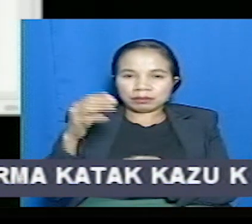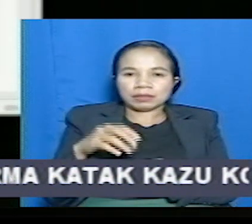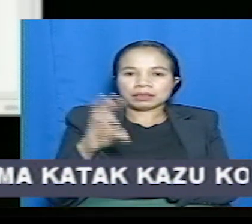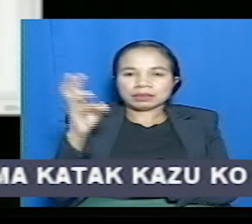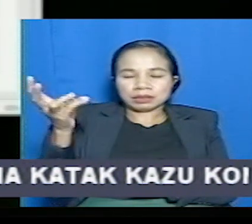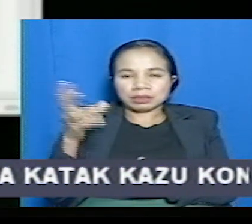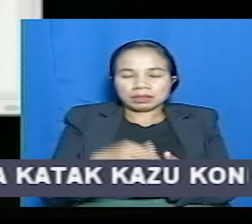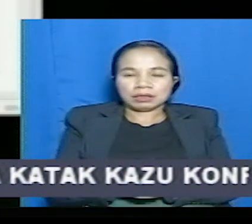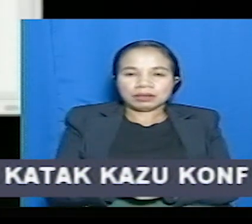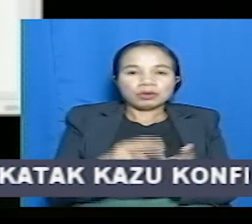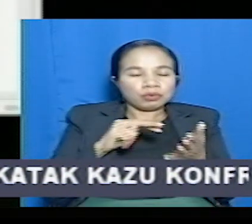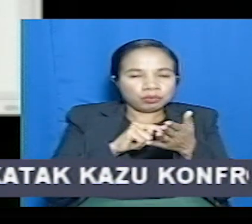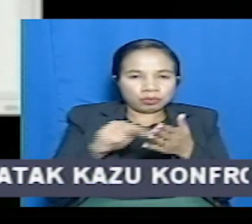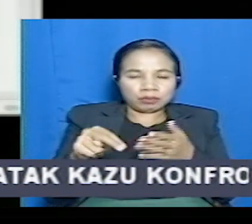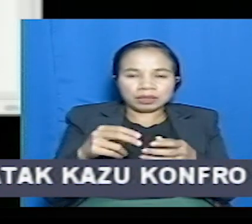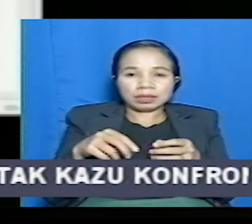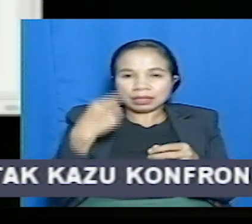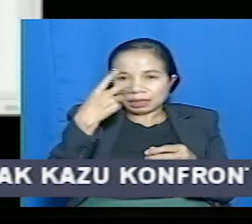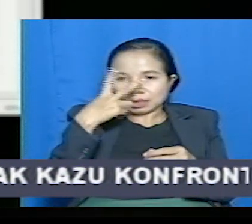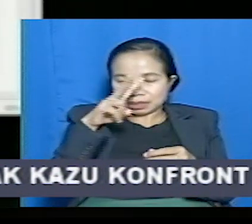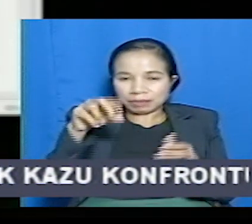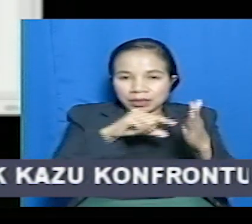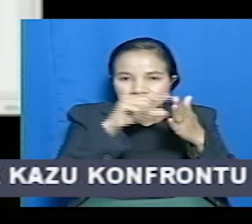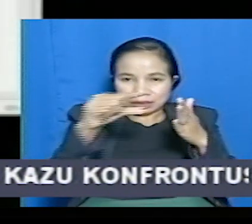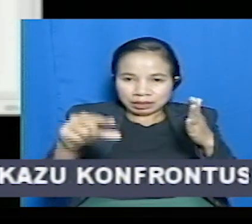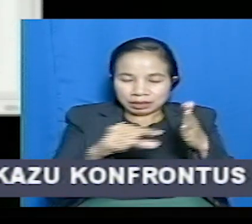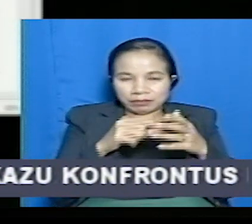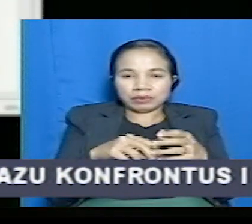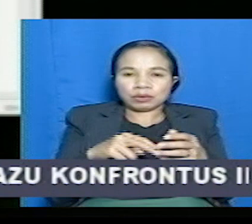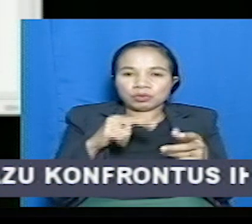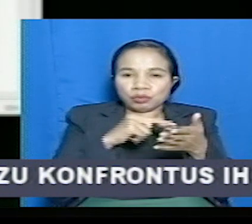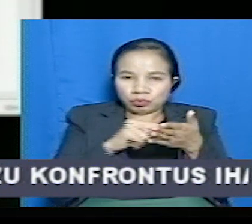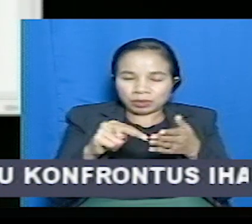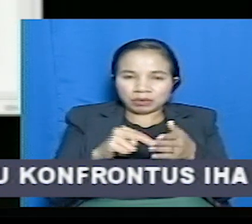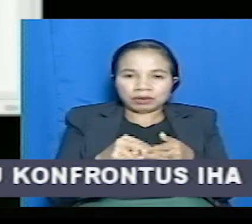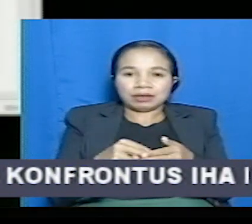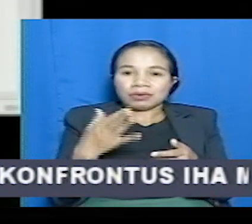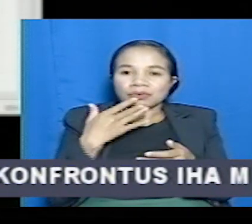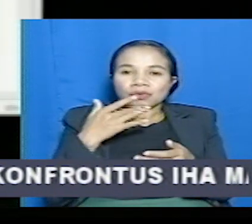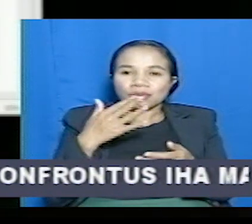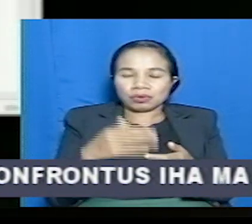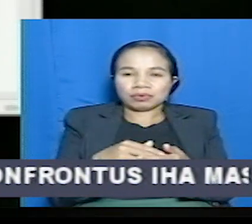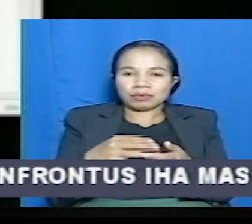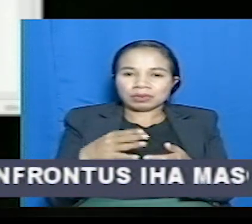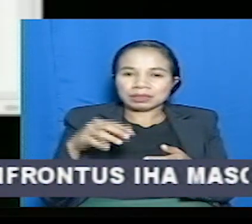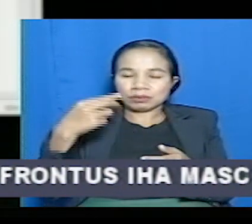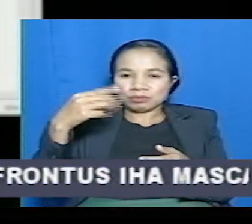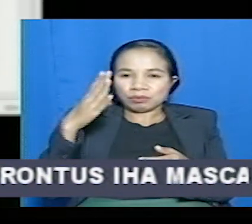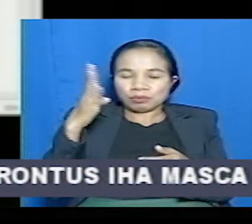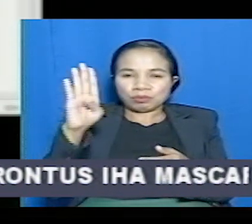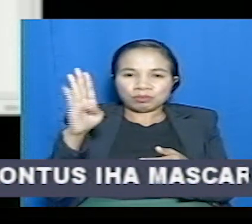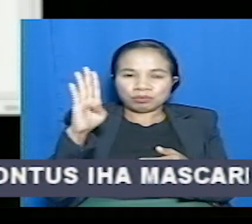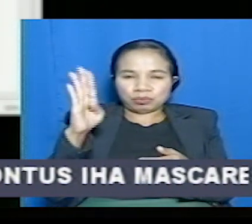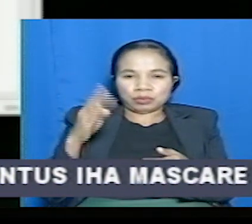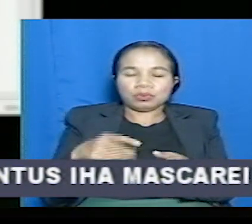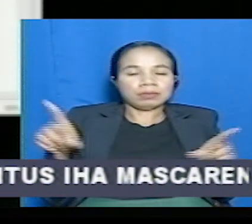cumulativo. Se itareba gráfico, né, número da linha, número ser nebe e linha azul, né, magné. Total de óbitos mos varia, e a